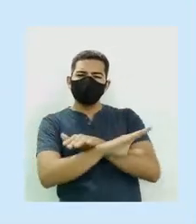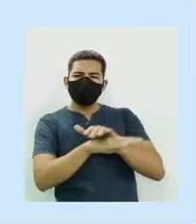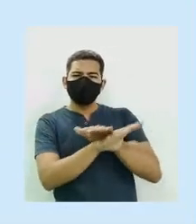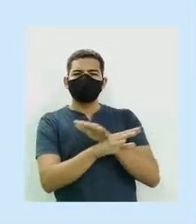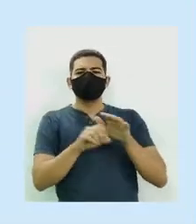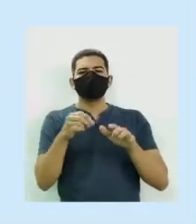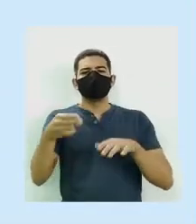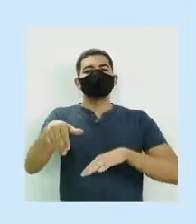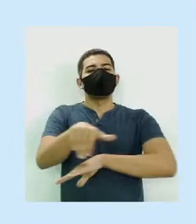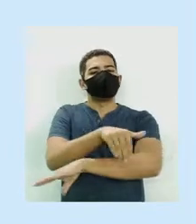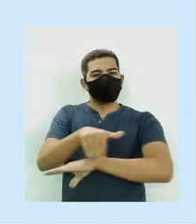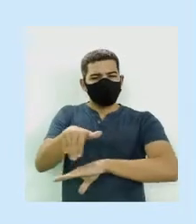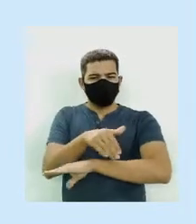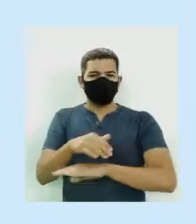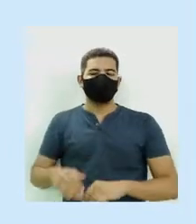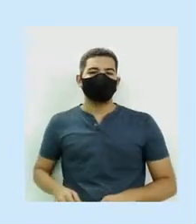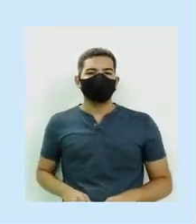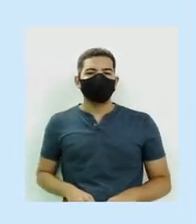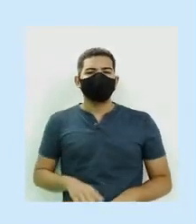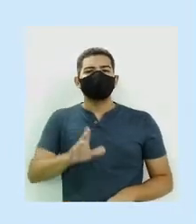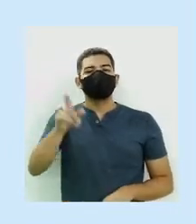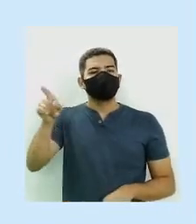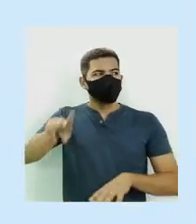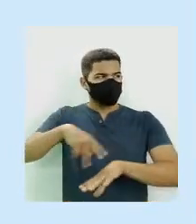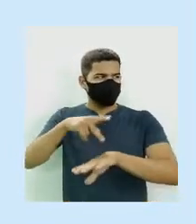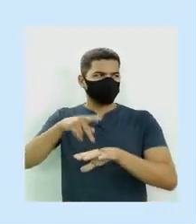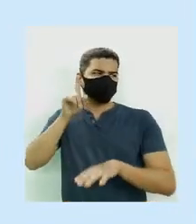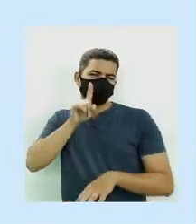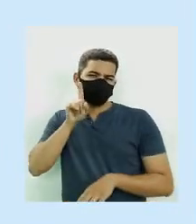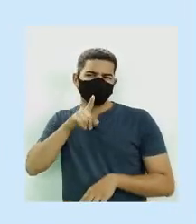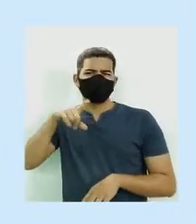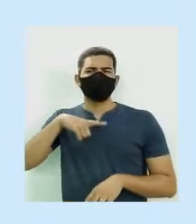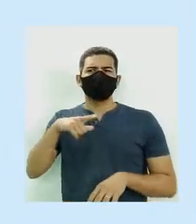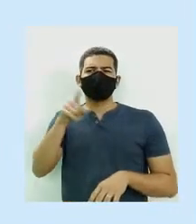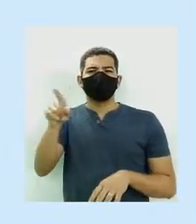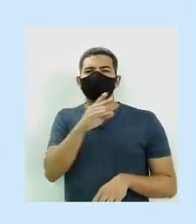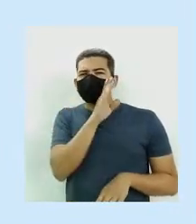eles geralmente são feitos em pubs, aqueles bares mais fechados, né?